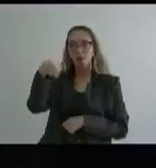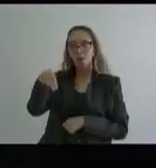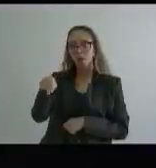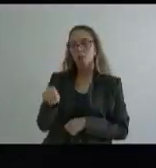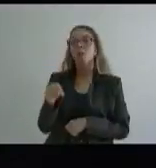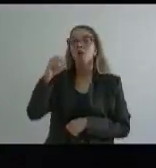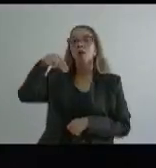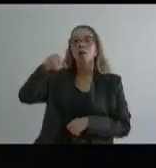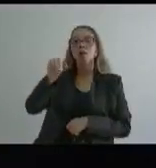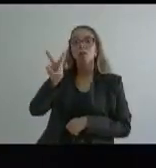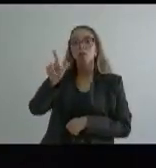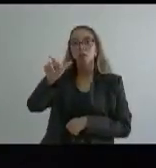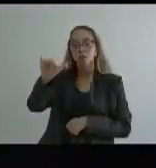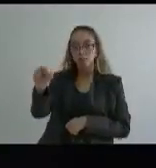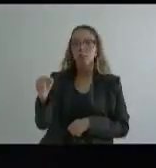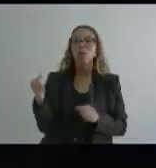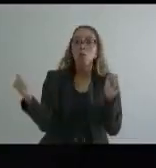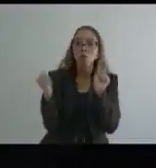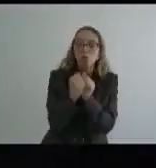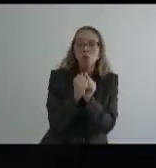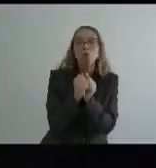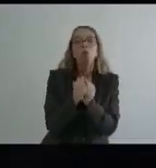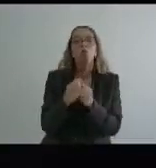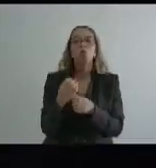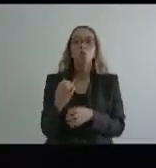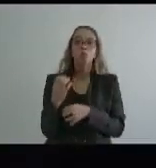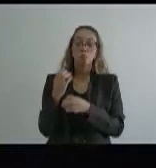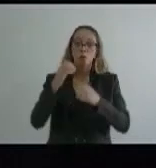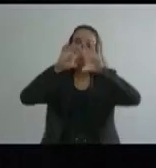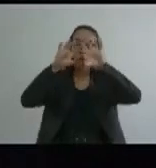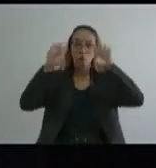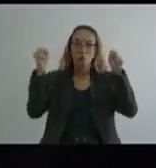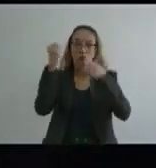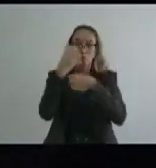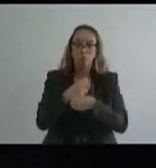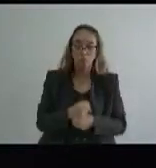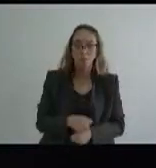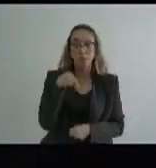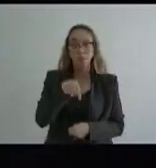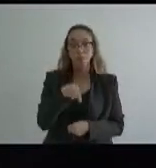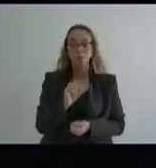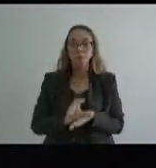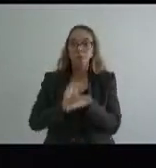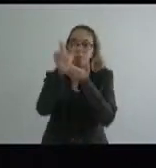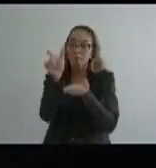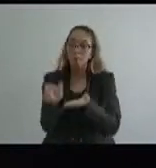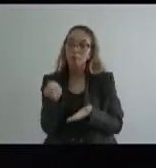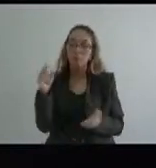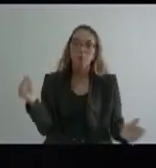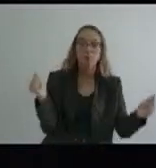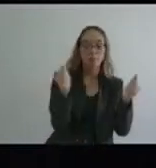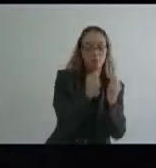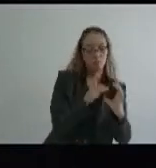aliado 7 conselheiros que também idealizam o melhor para Mato Grosso. O amor pelo nosso Estado, pelo